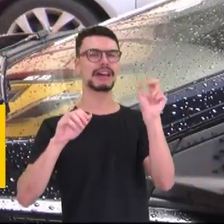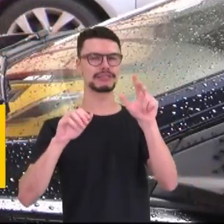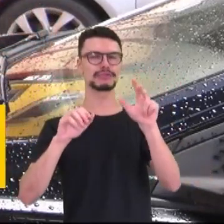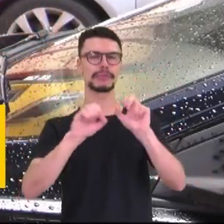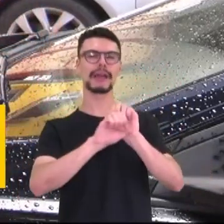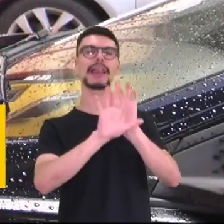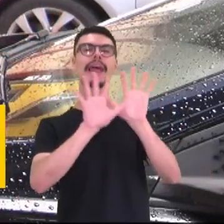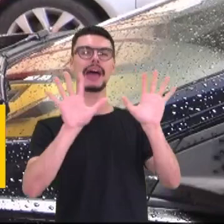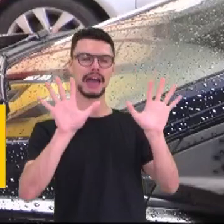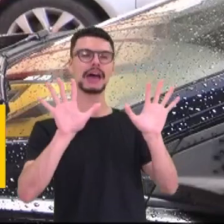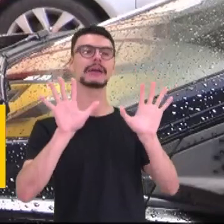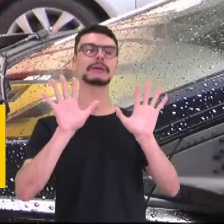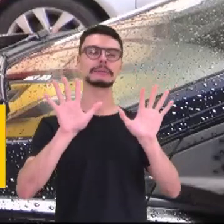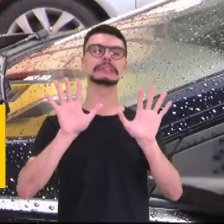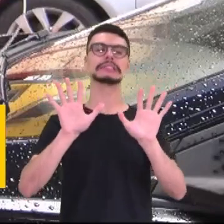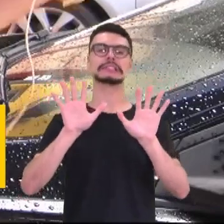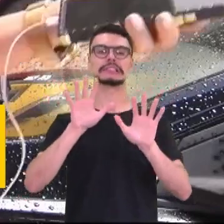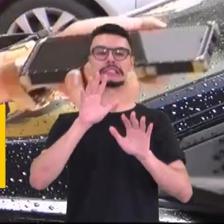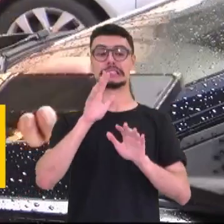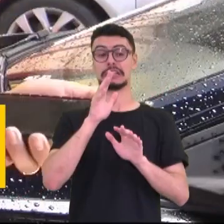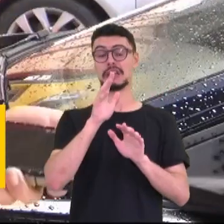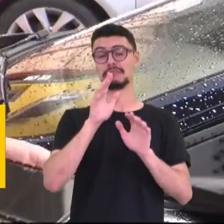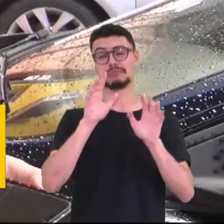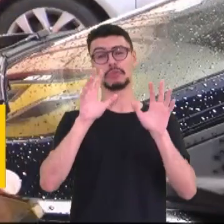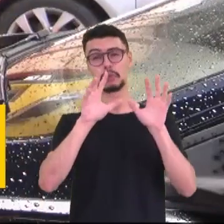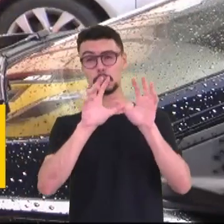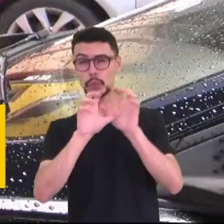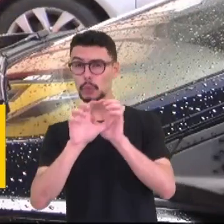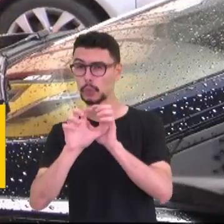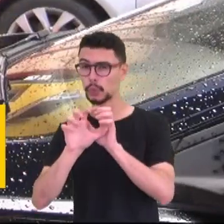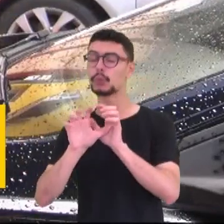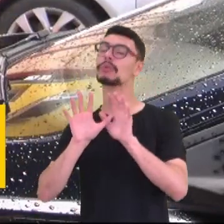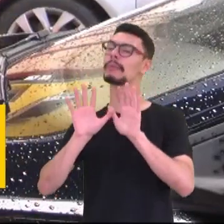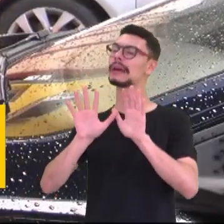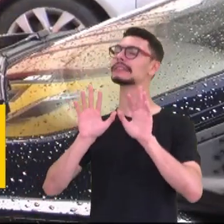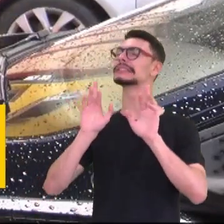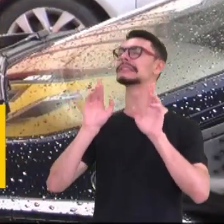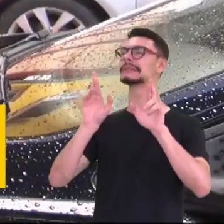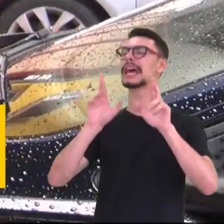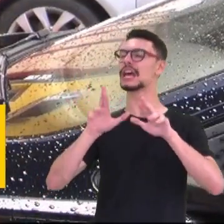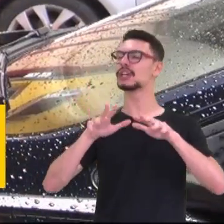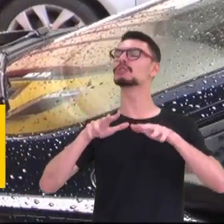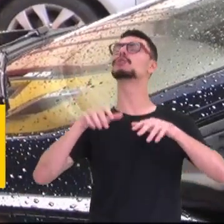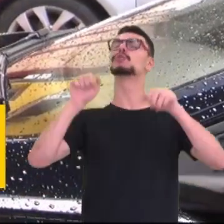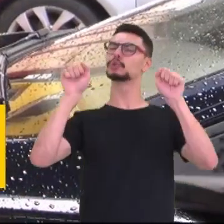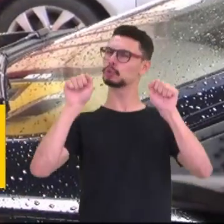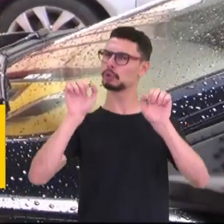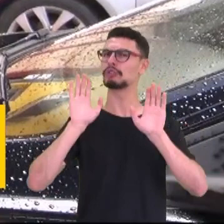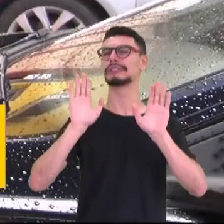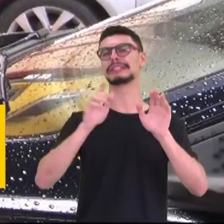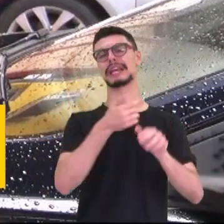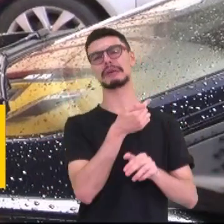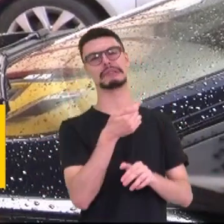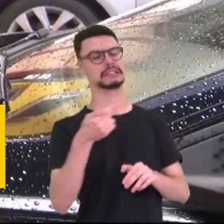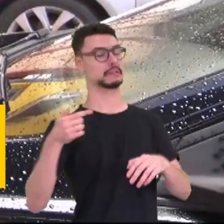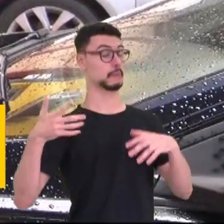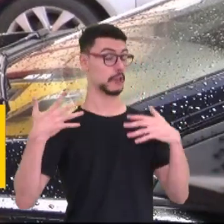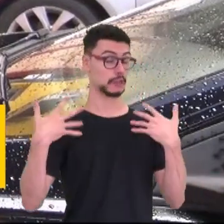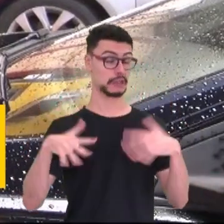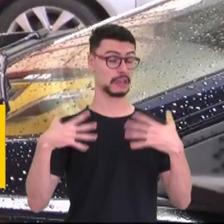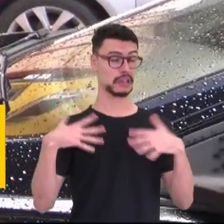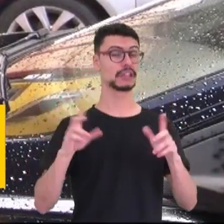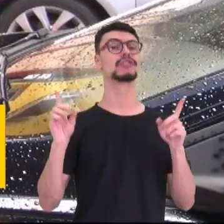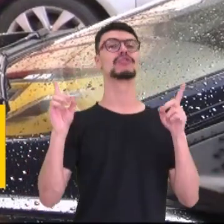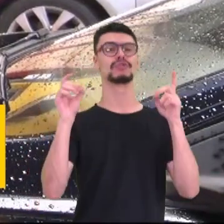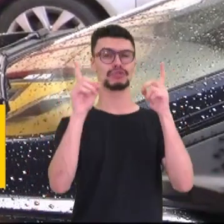desse lado de cá ainda está mais escuro. A gente espera, claro, que não chova mais. A gente passou por essa semana de bastante dificuldade,